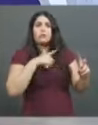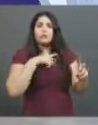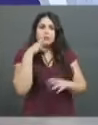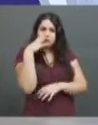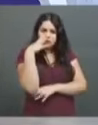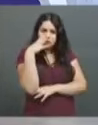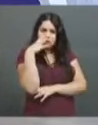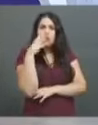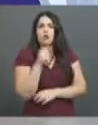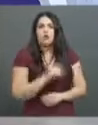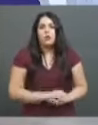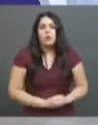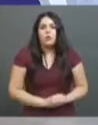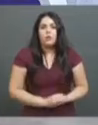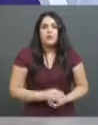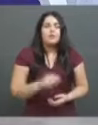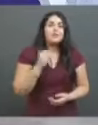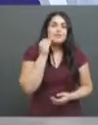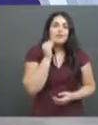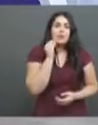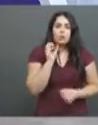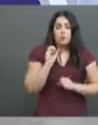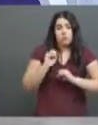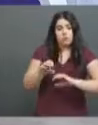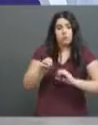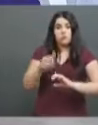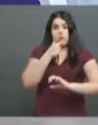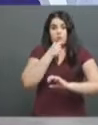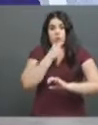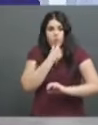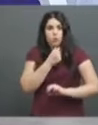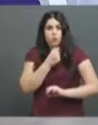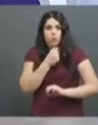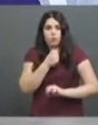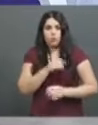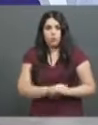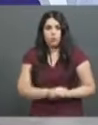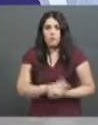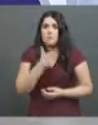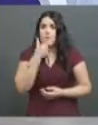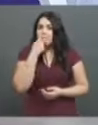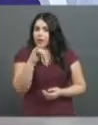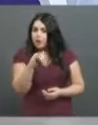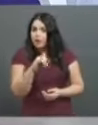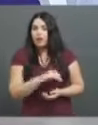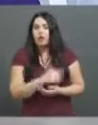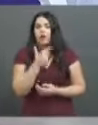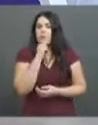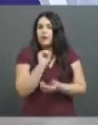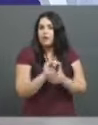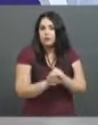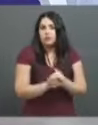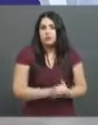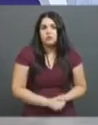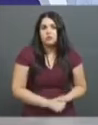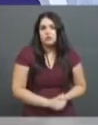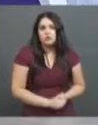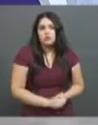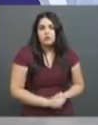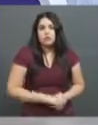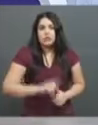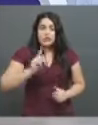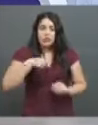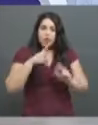ela procura transferir esse cuidado para o marido, para o pai, muitas vezes. Enfim, e a gente